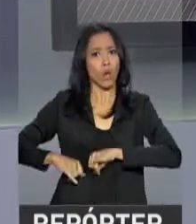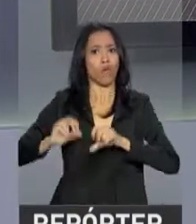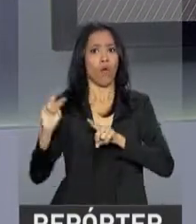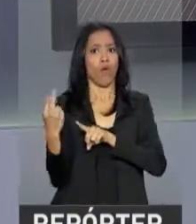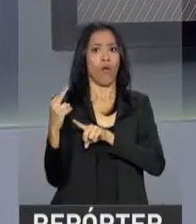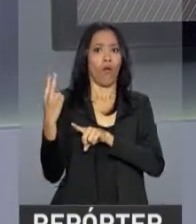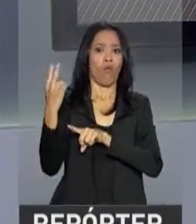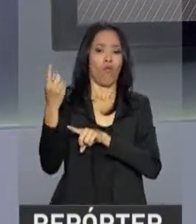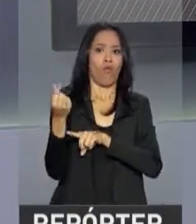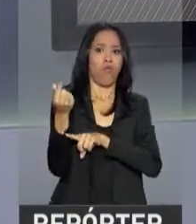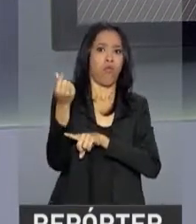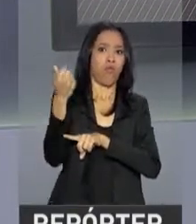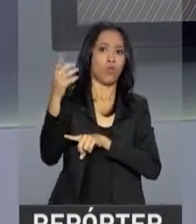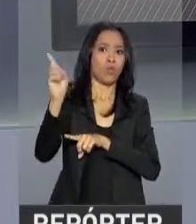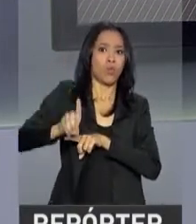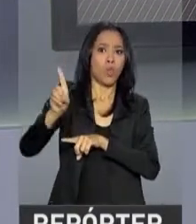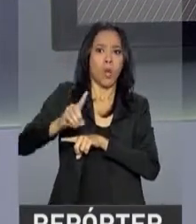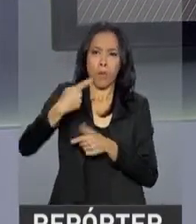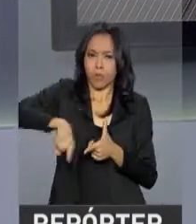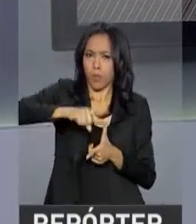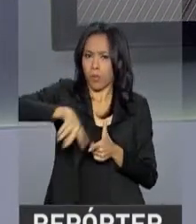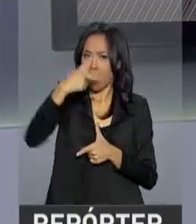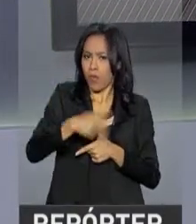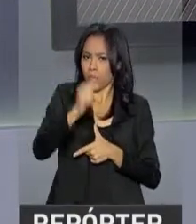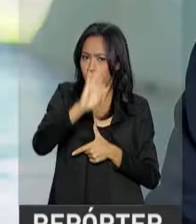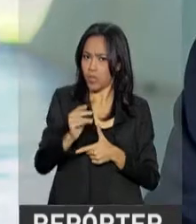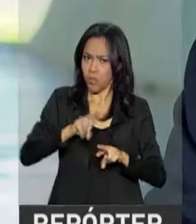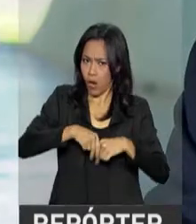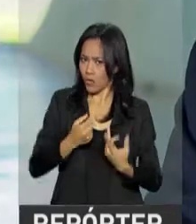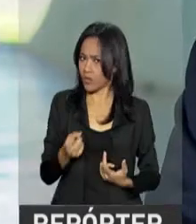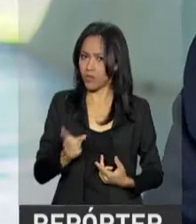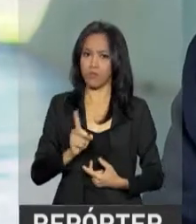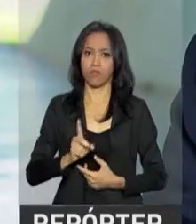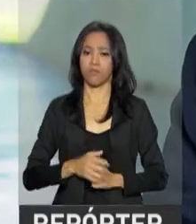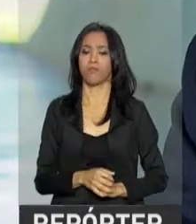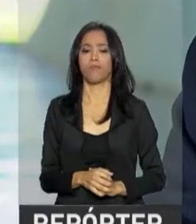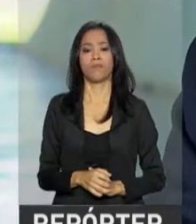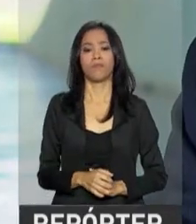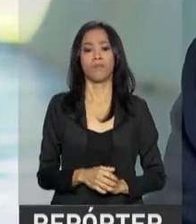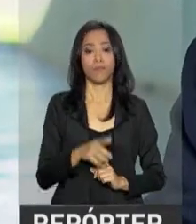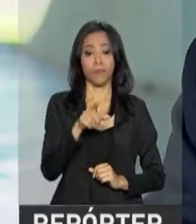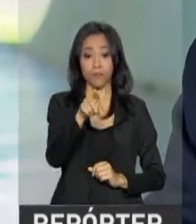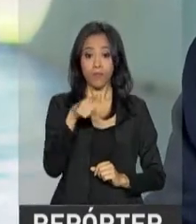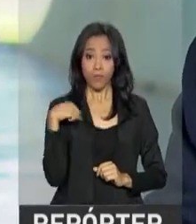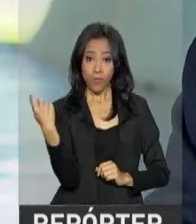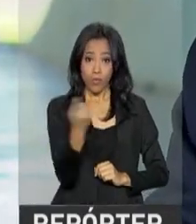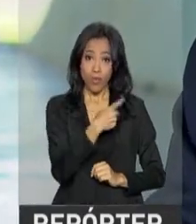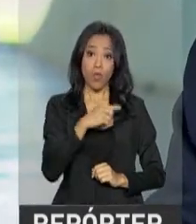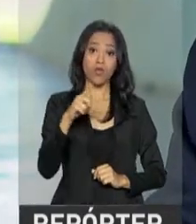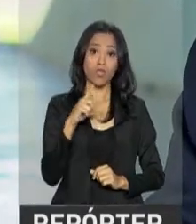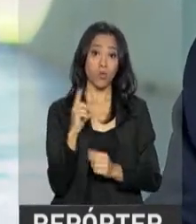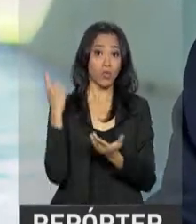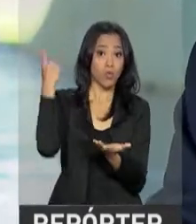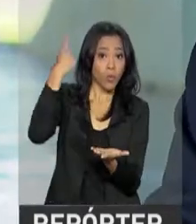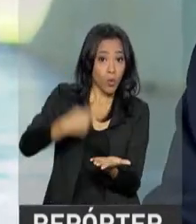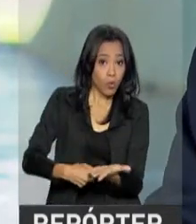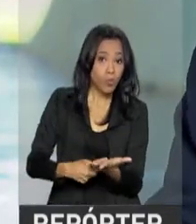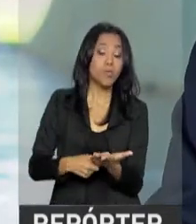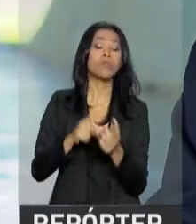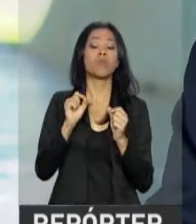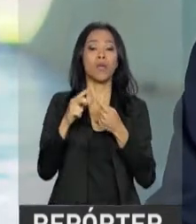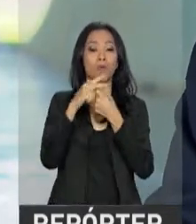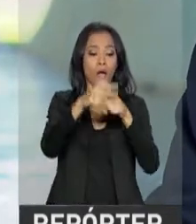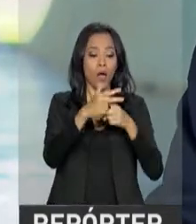que não há risco de uma crise cambial no brasil nós estamos muito comprometidos com ajuste fiscal a questão fiscal